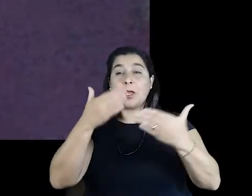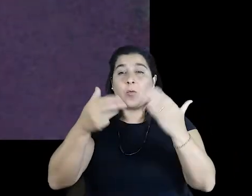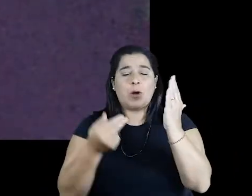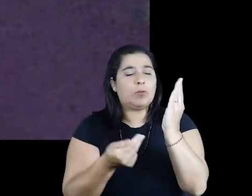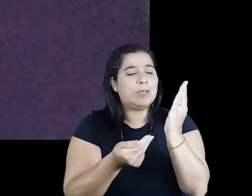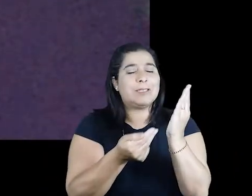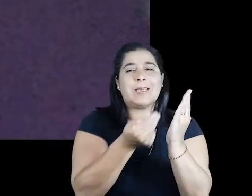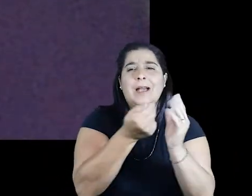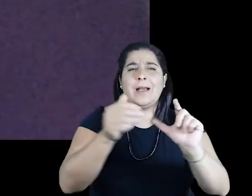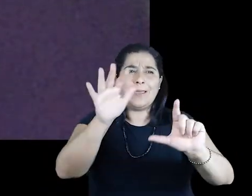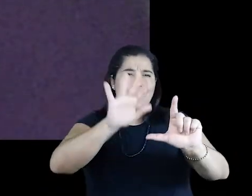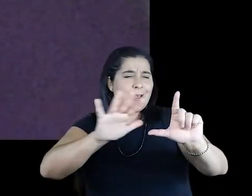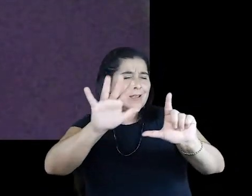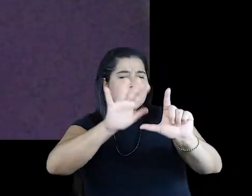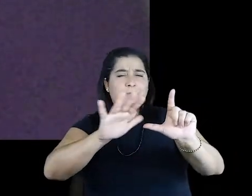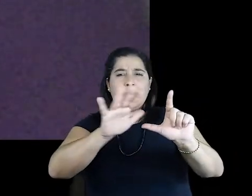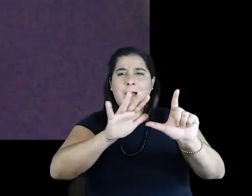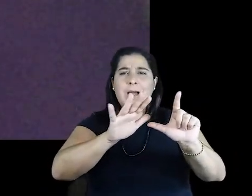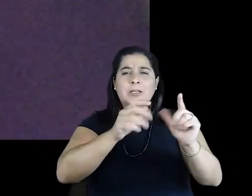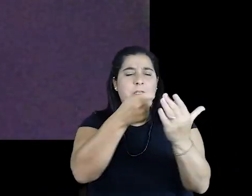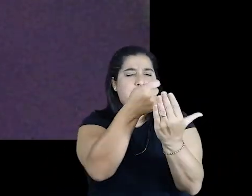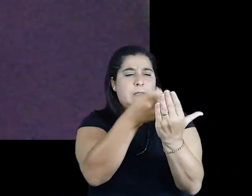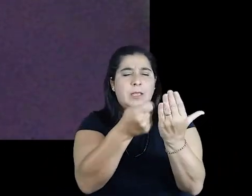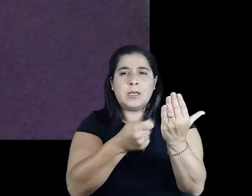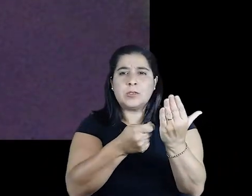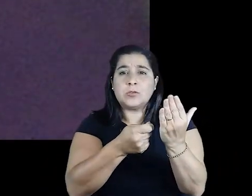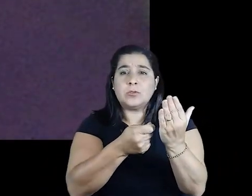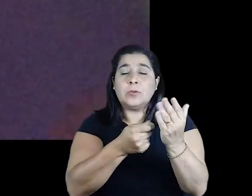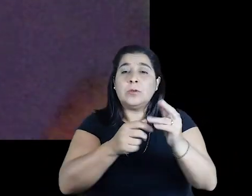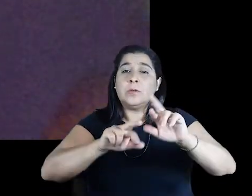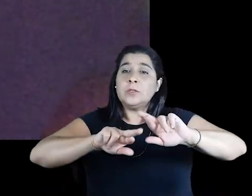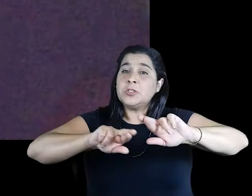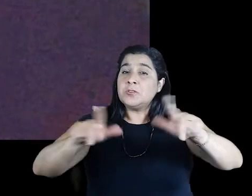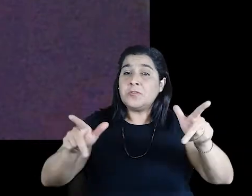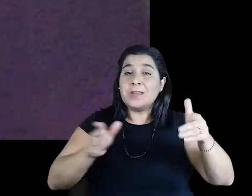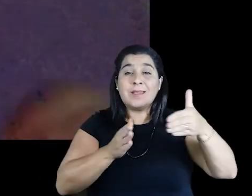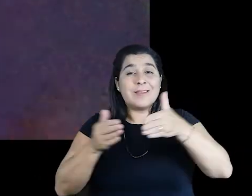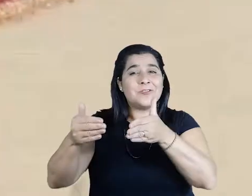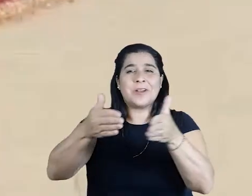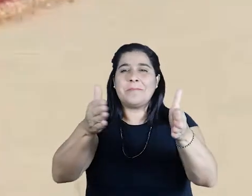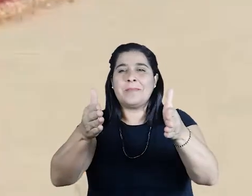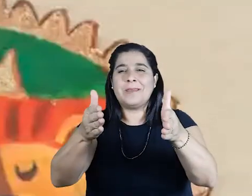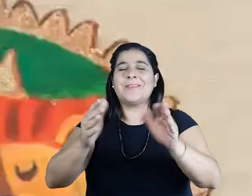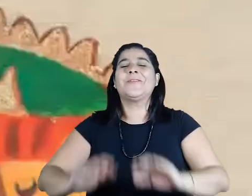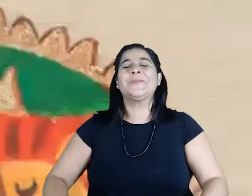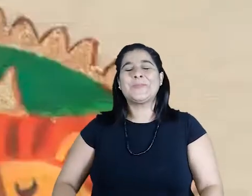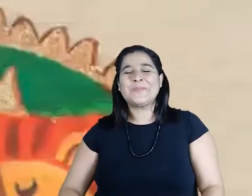as imagens nem sempre precisam seguir o texto, né? Elas podem ser um contraponto.